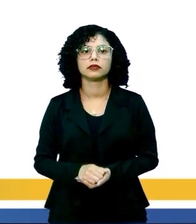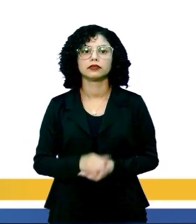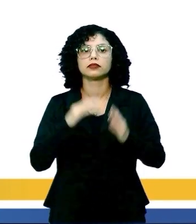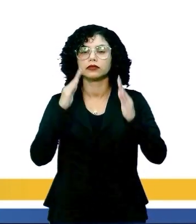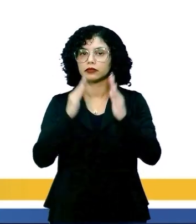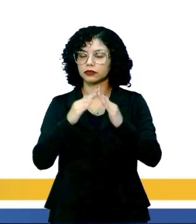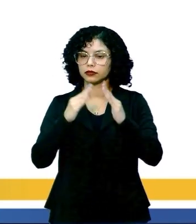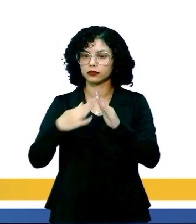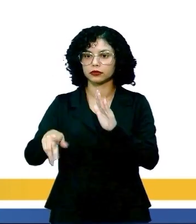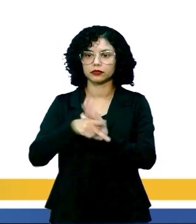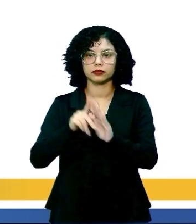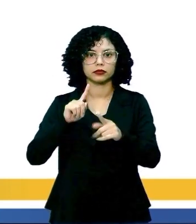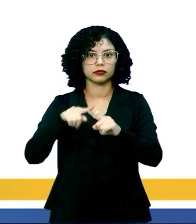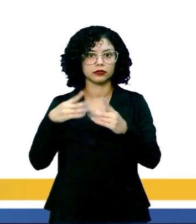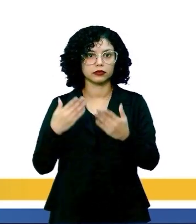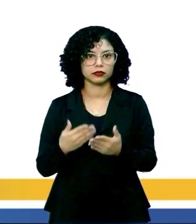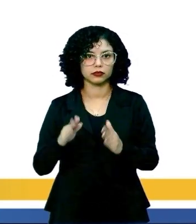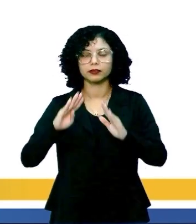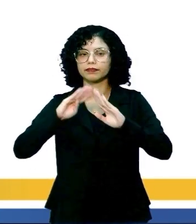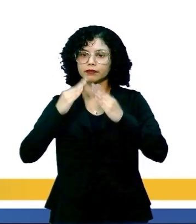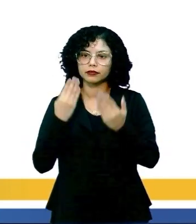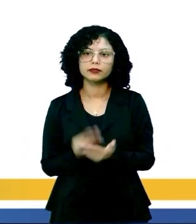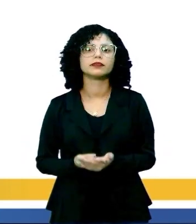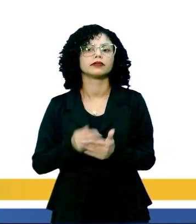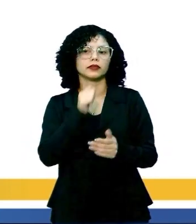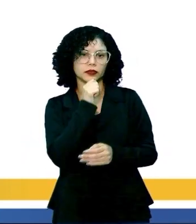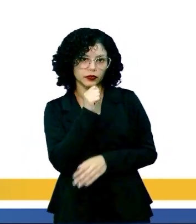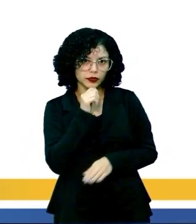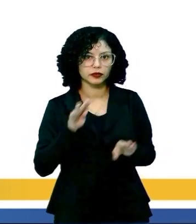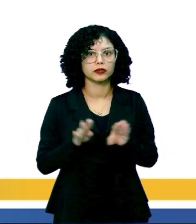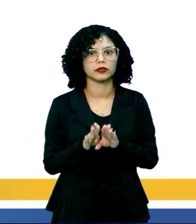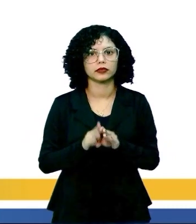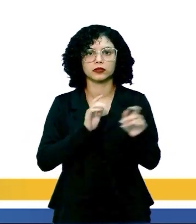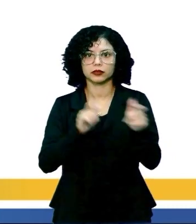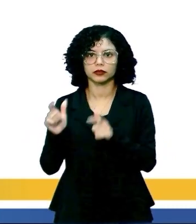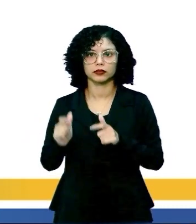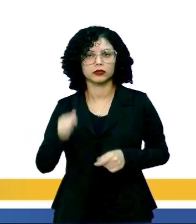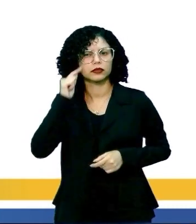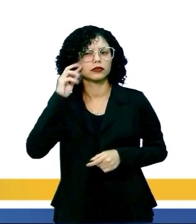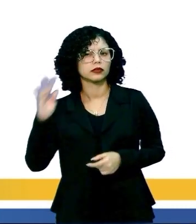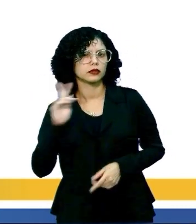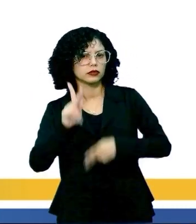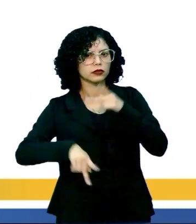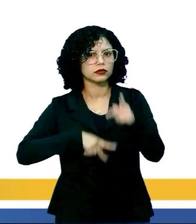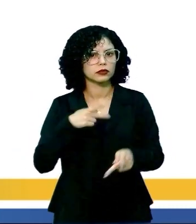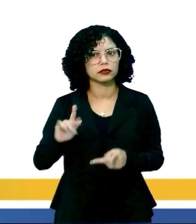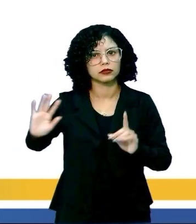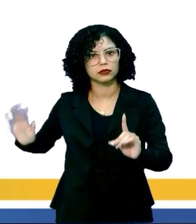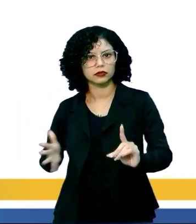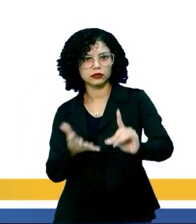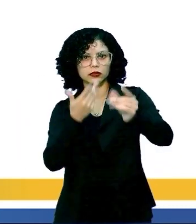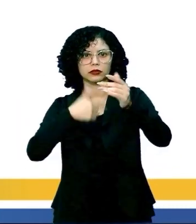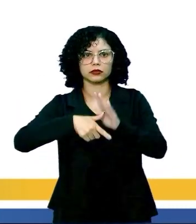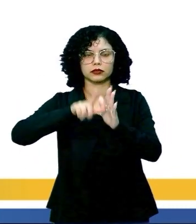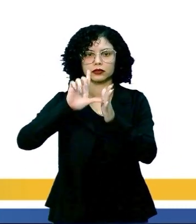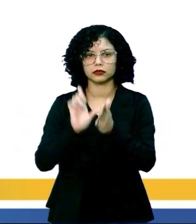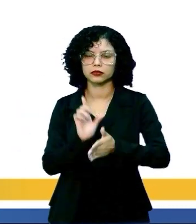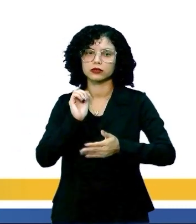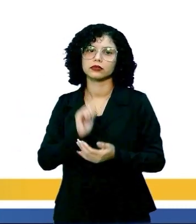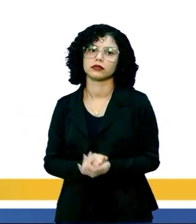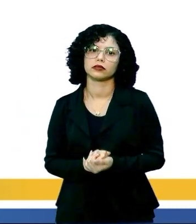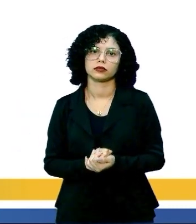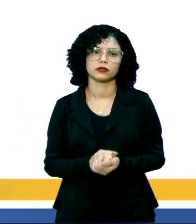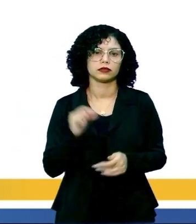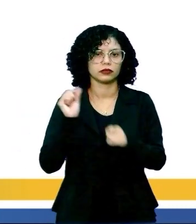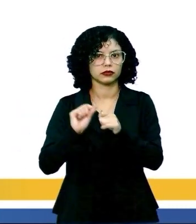e especialmente no ambiente escolar, um espaço para a disseminação de um imaginário popular herdado muitas vezes, né,